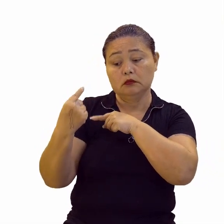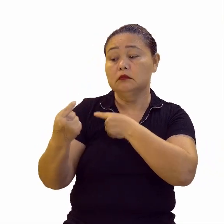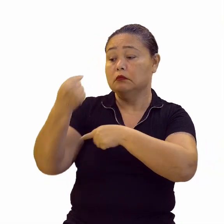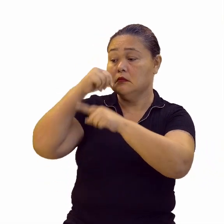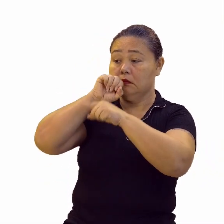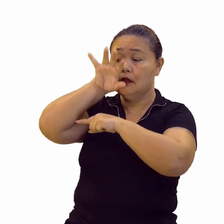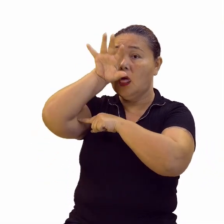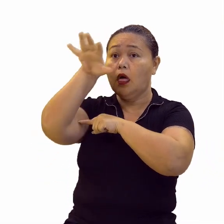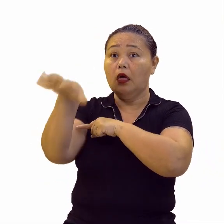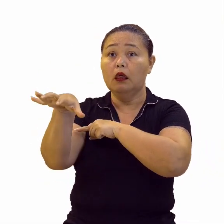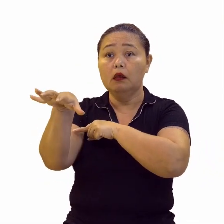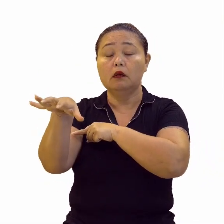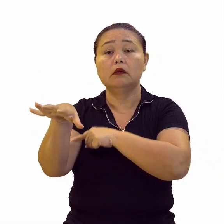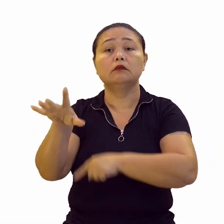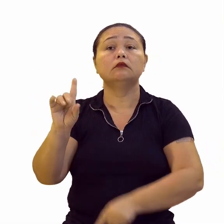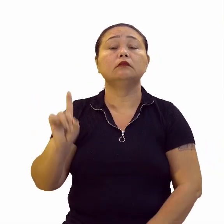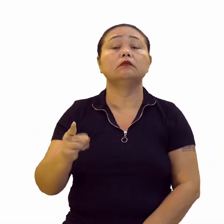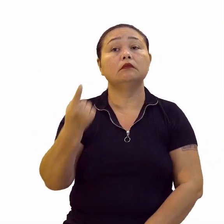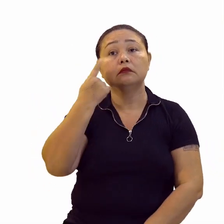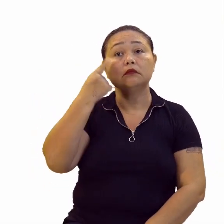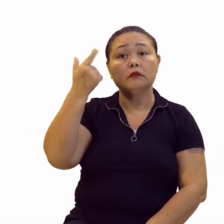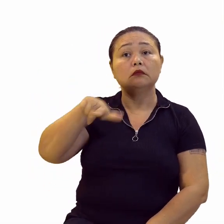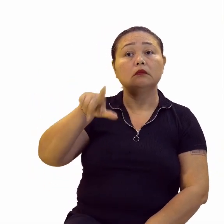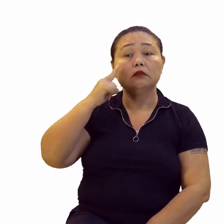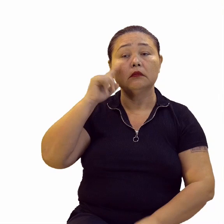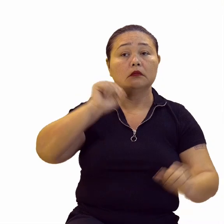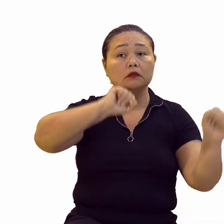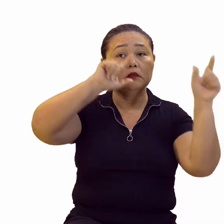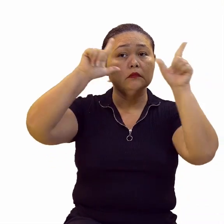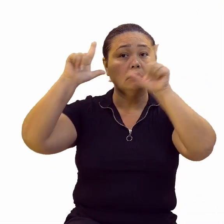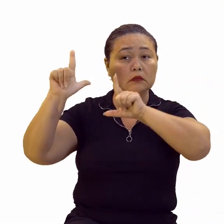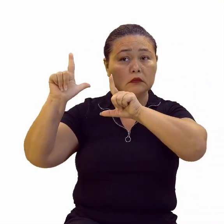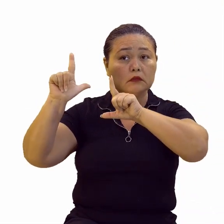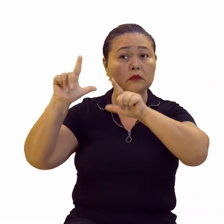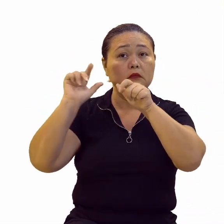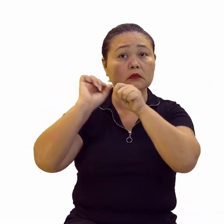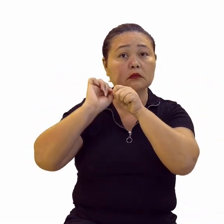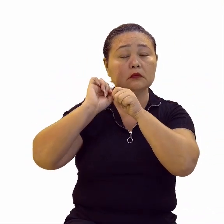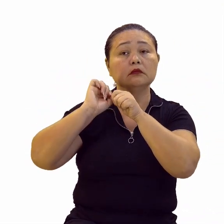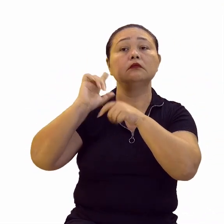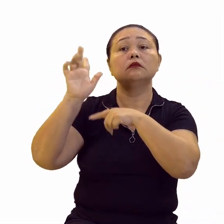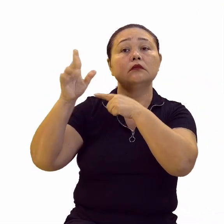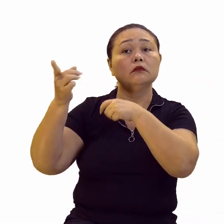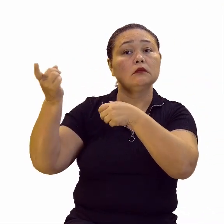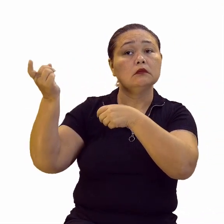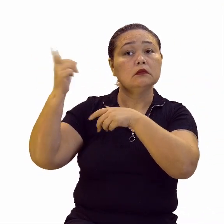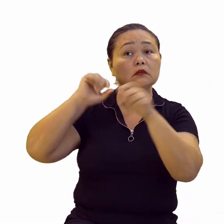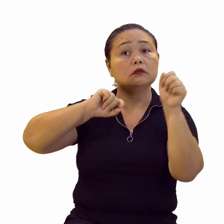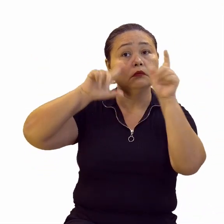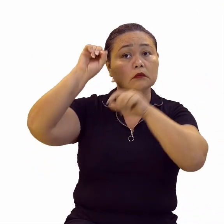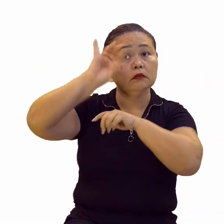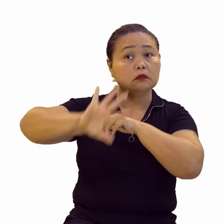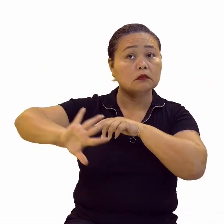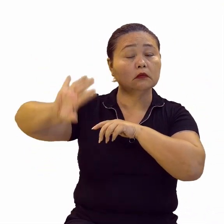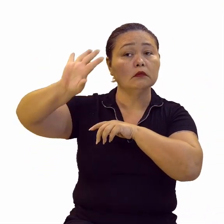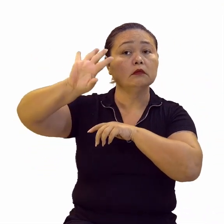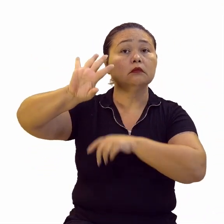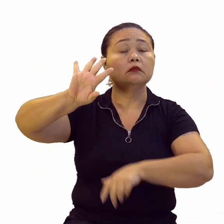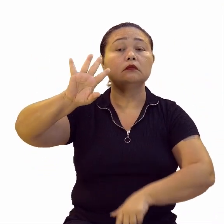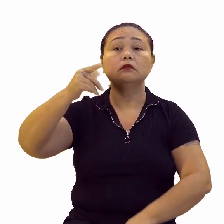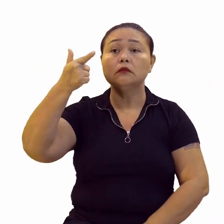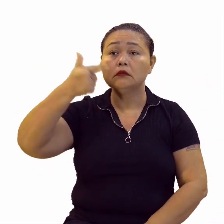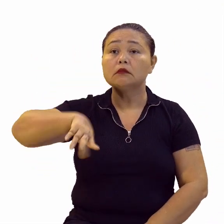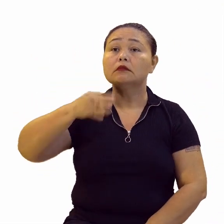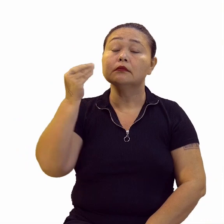bulimia. Vou até voltar para você recordar. Olhou bem esse slide? Vou voltar para a imagem. Vou te dar mais